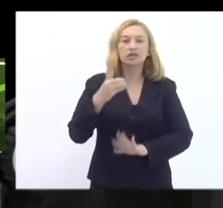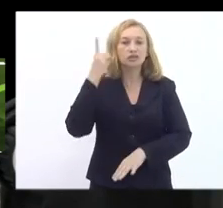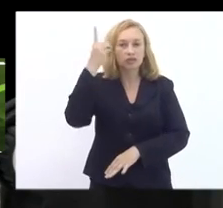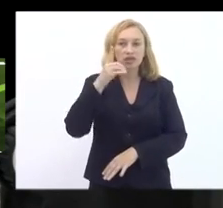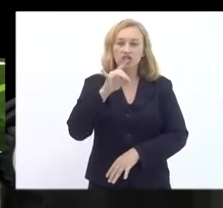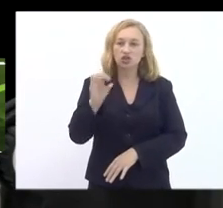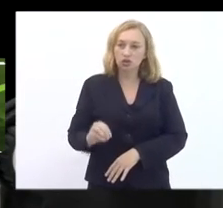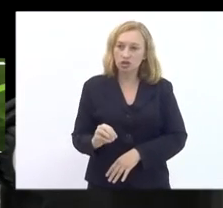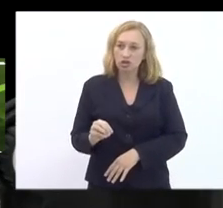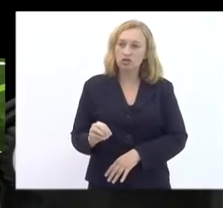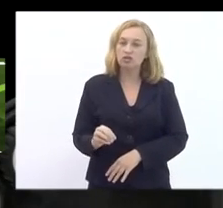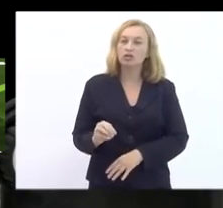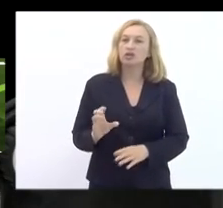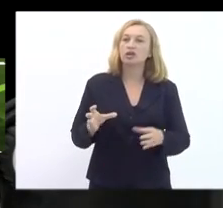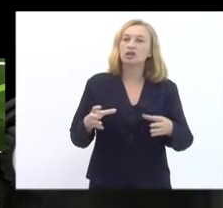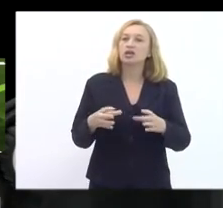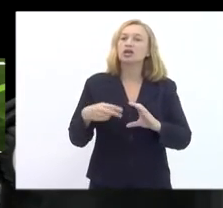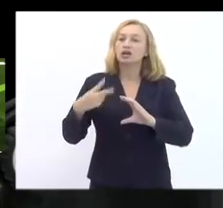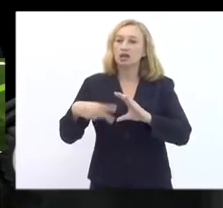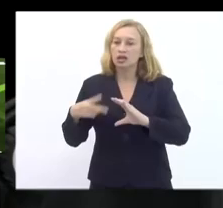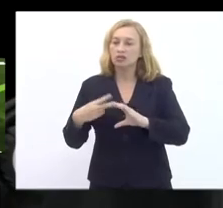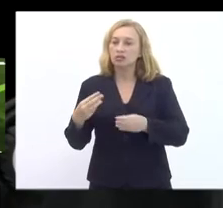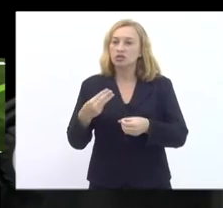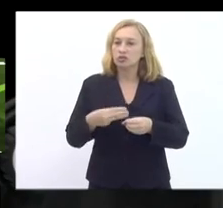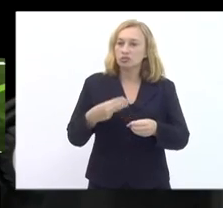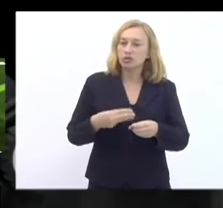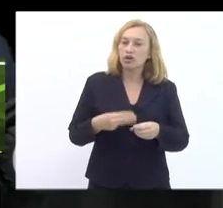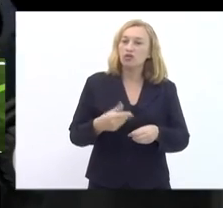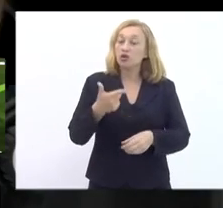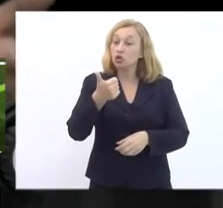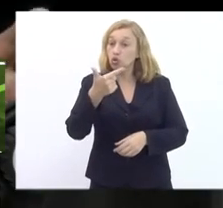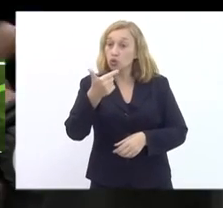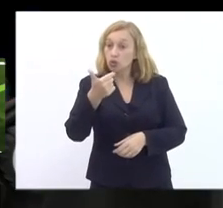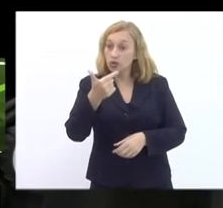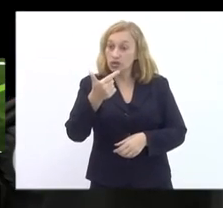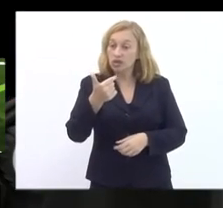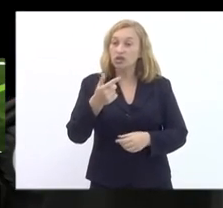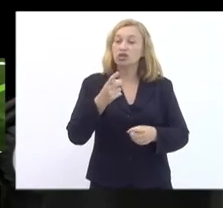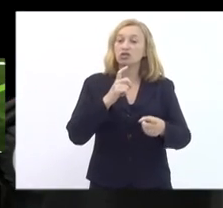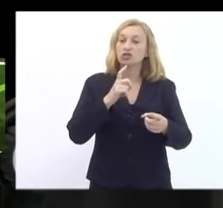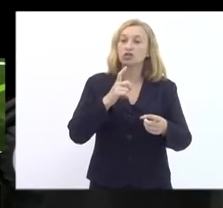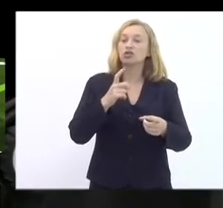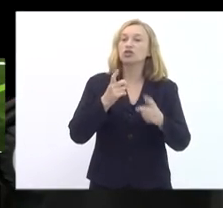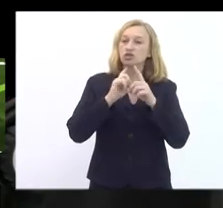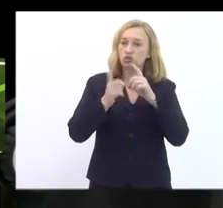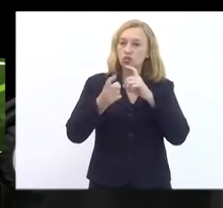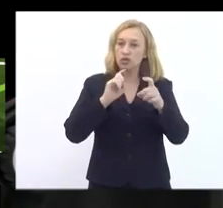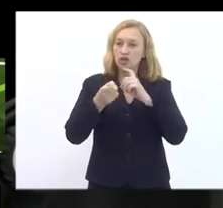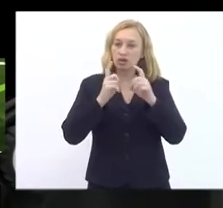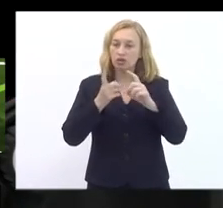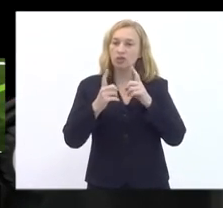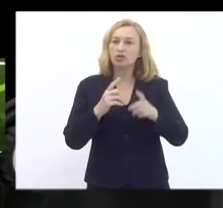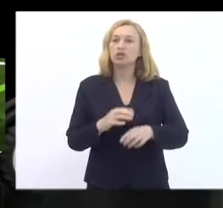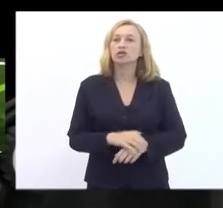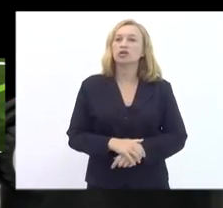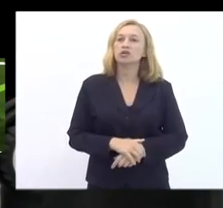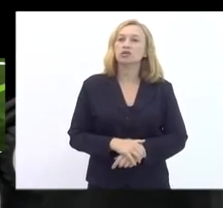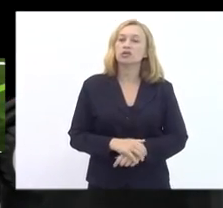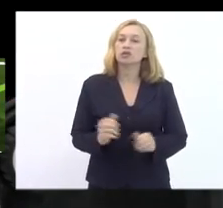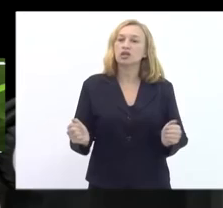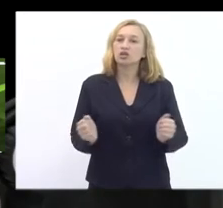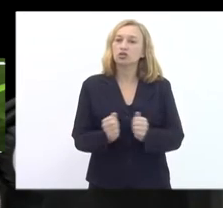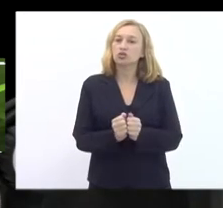Municipal. Foram 12 debates e lançamos um documento que eu depois trarei na próxima reunião para se juntar a